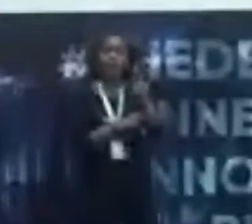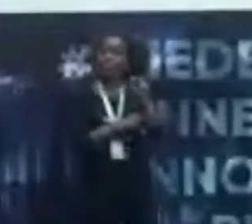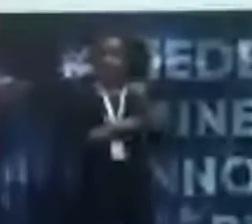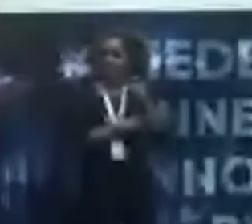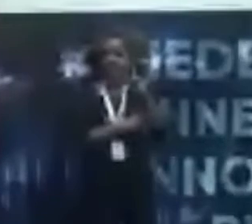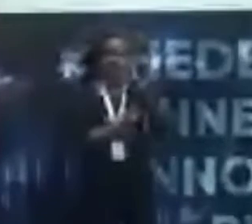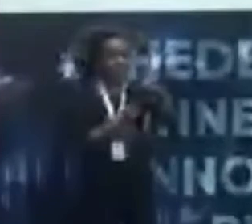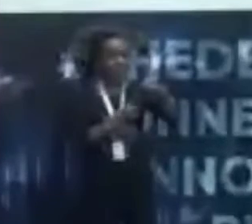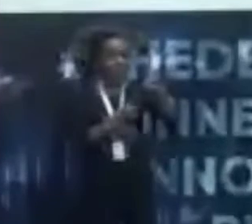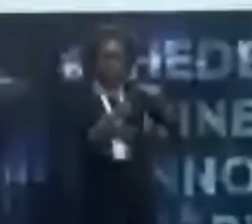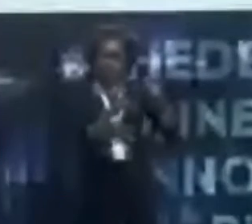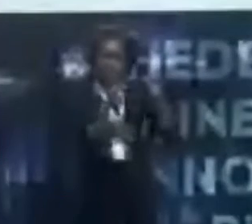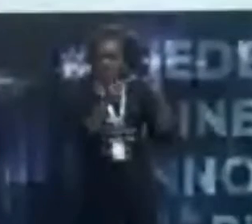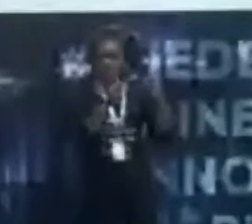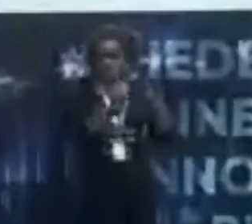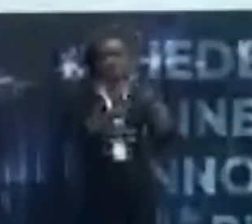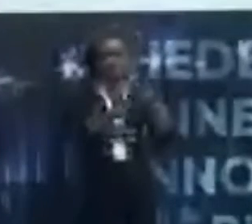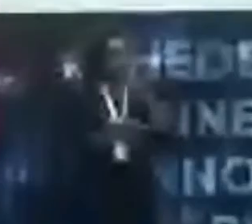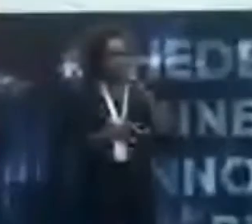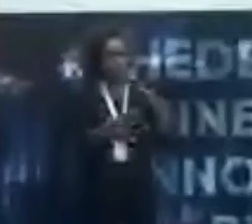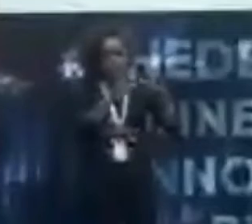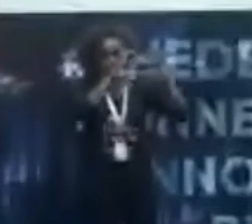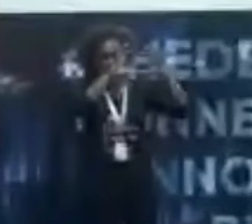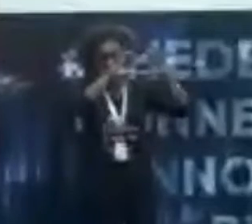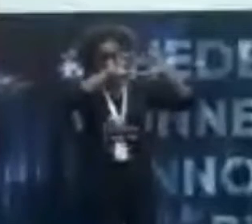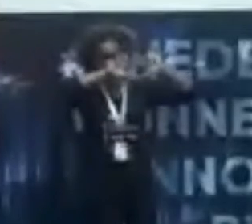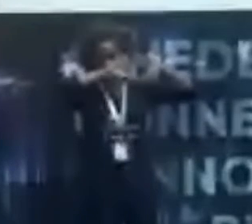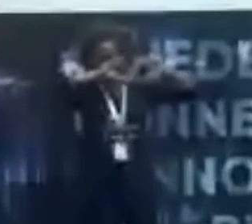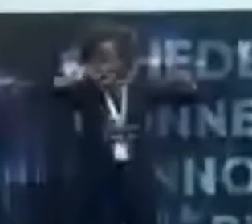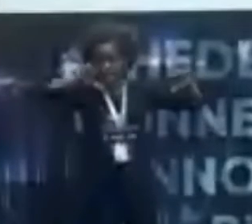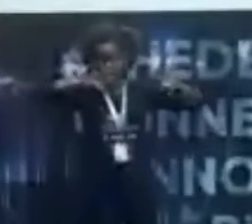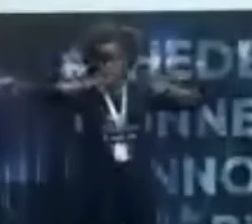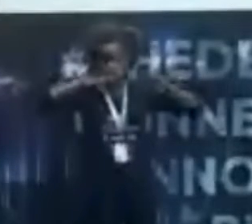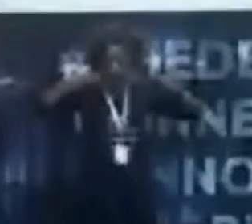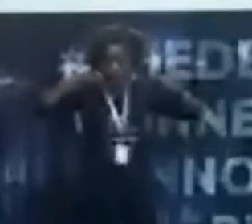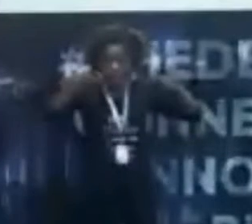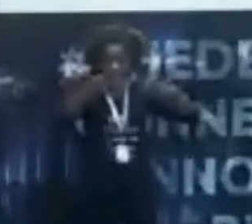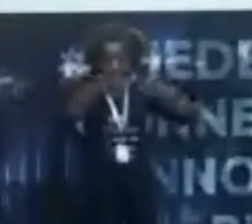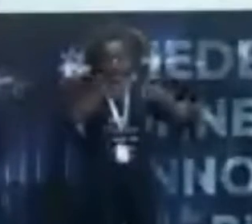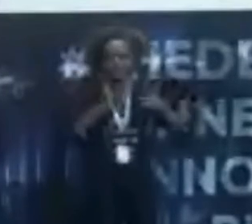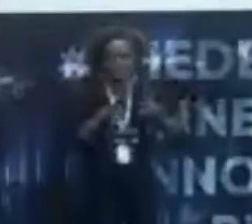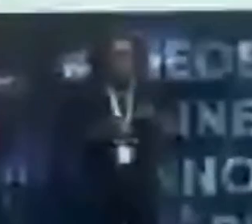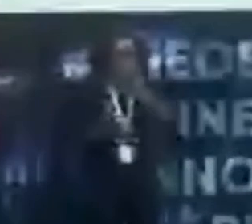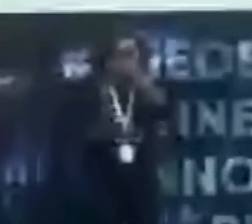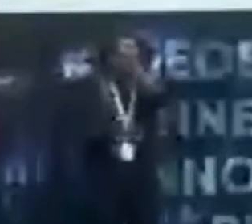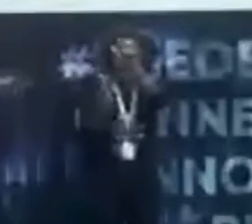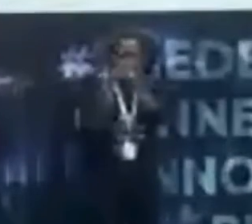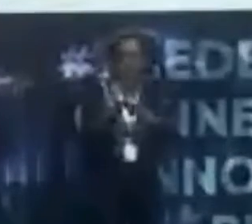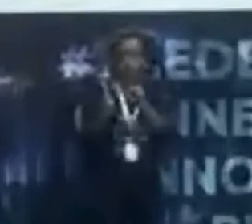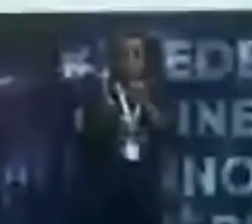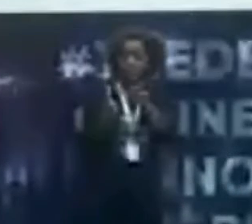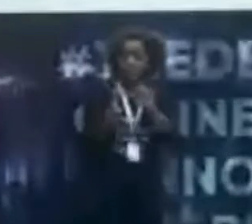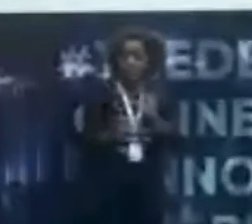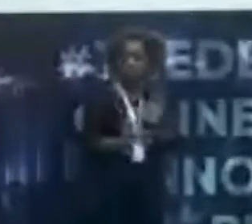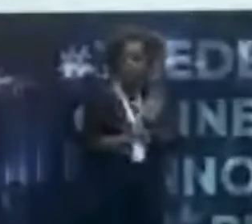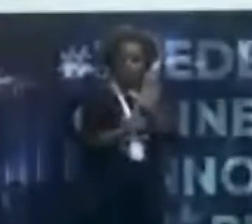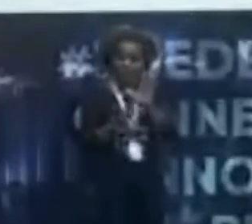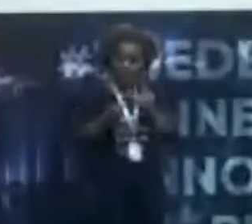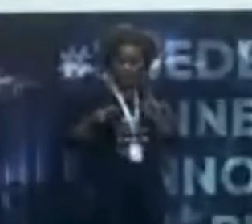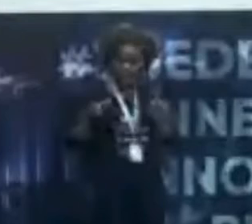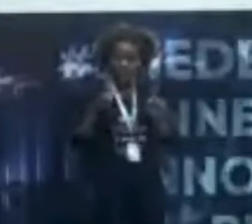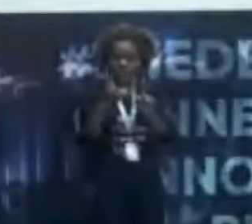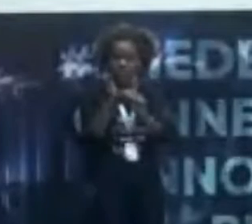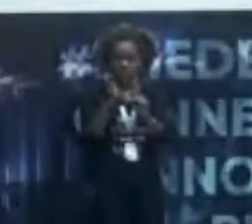mesma quando a discussão é sobre neurodiversidade. O foco sempre fica no passivo de que aquela pessoa pode representar para o time, com